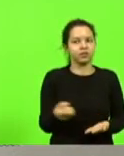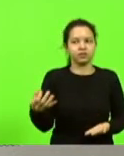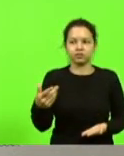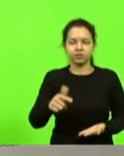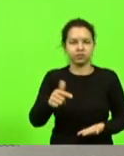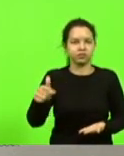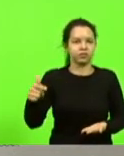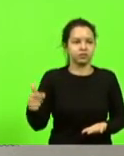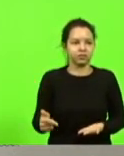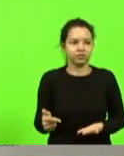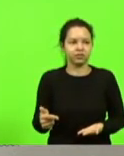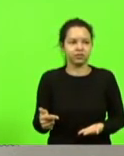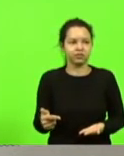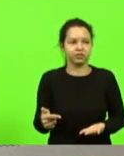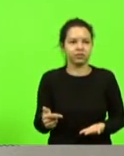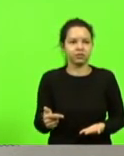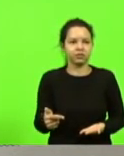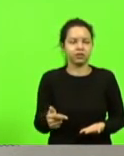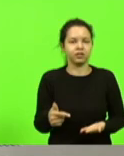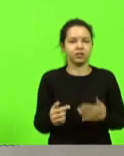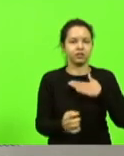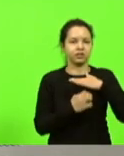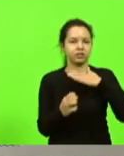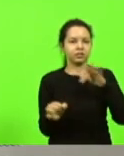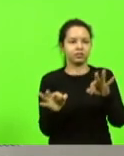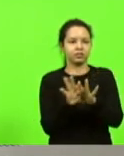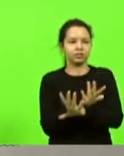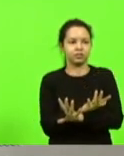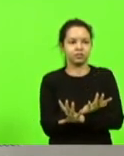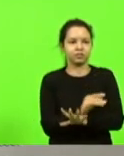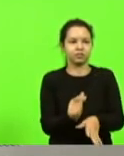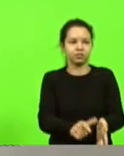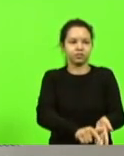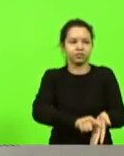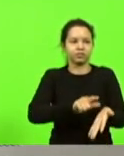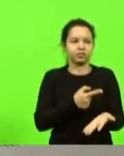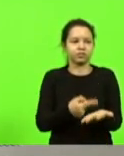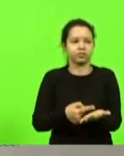presidência, antes de encerrar a sessão, convoca